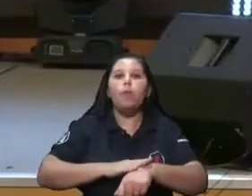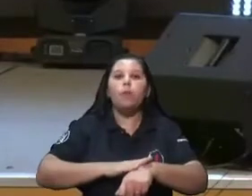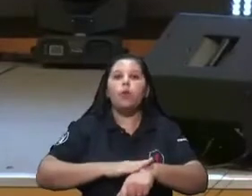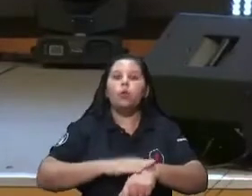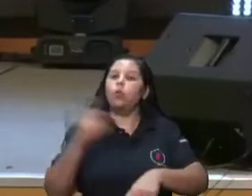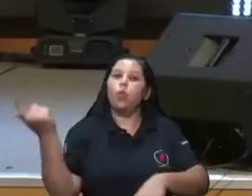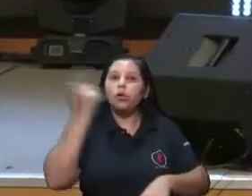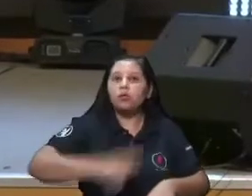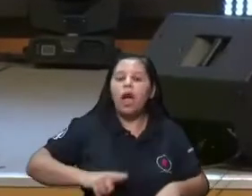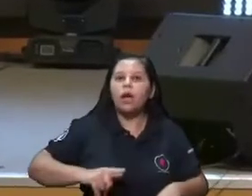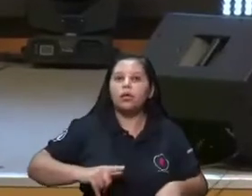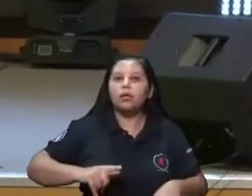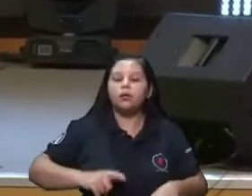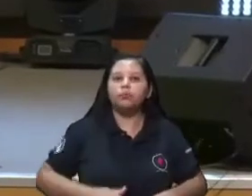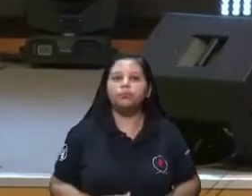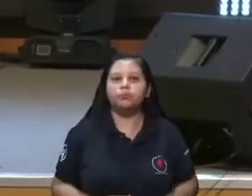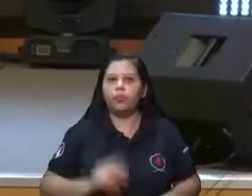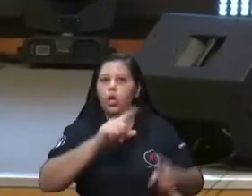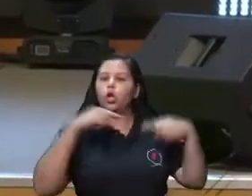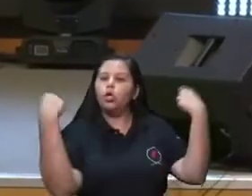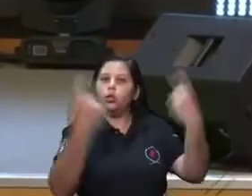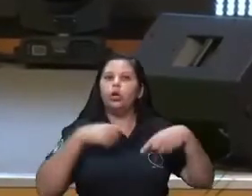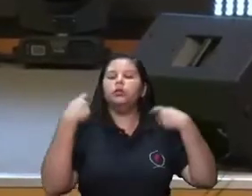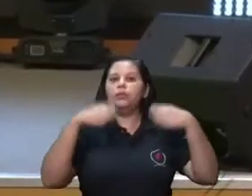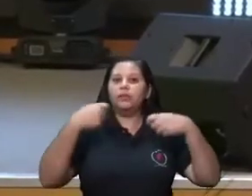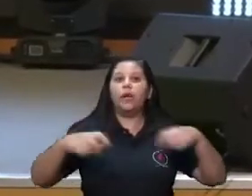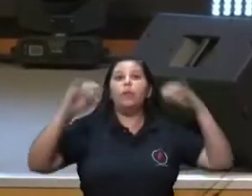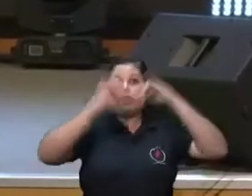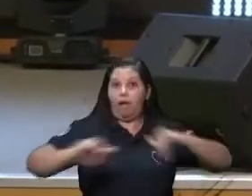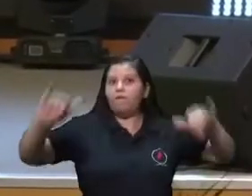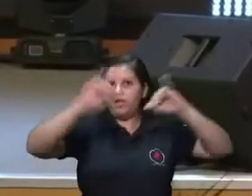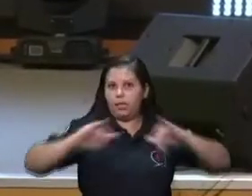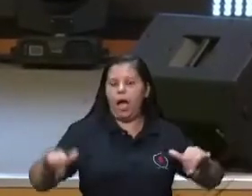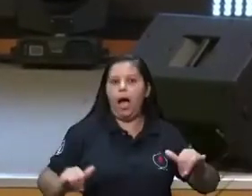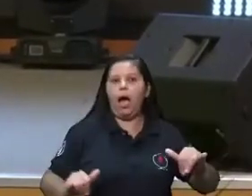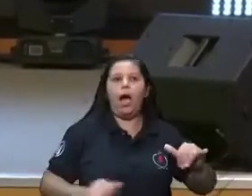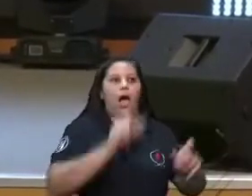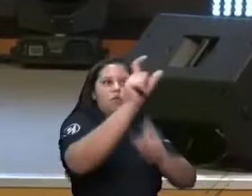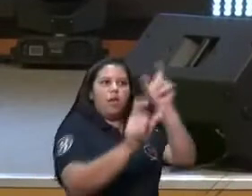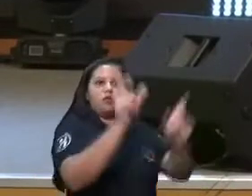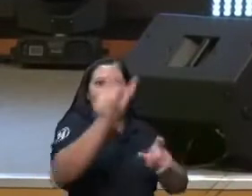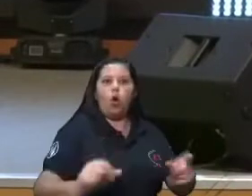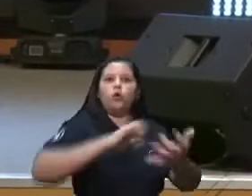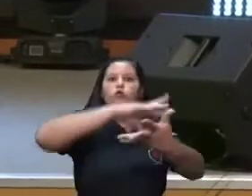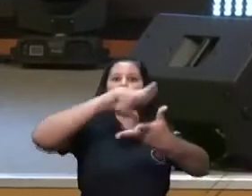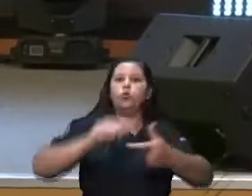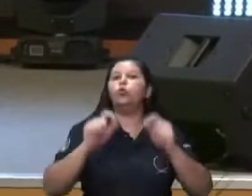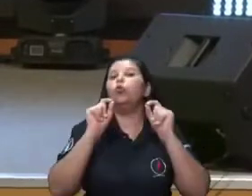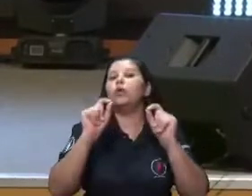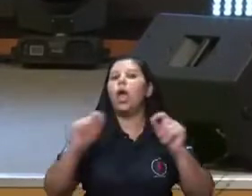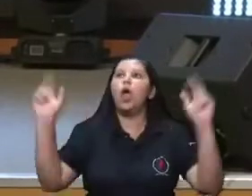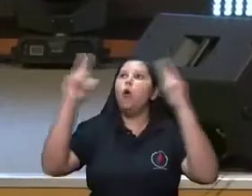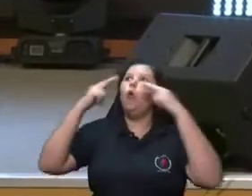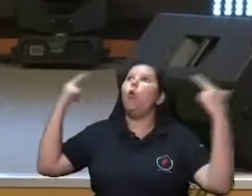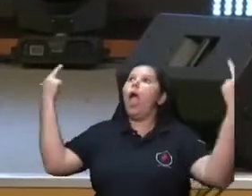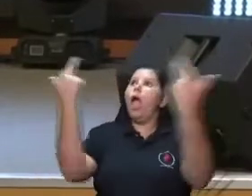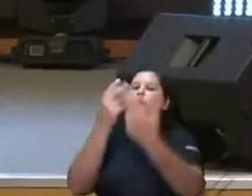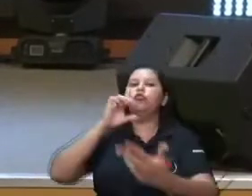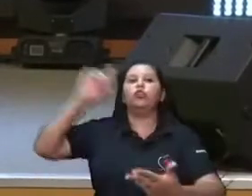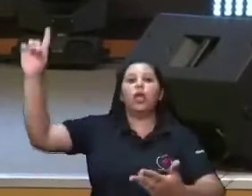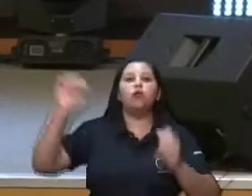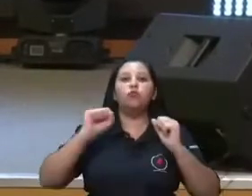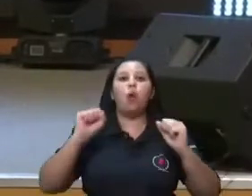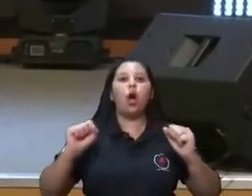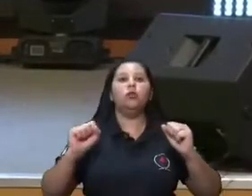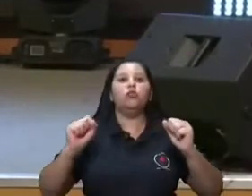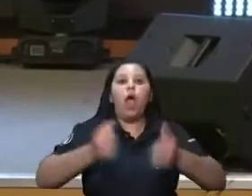Nós precisamos avisar as pessoas que o reino de Deus pode ser expandido e se tornará reino que antes não